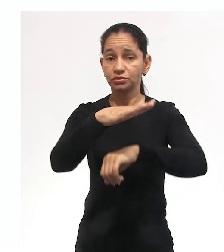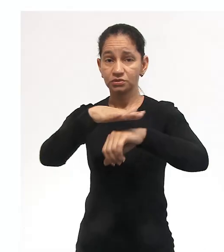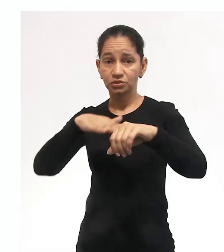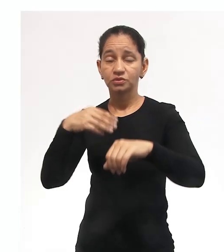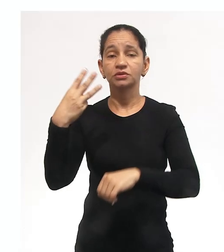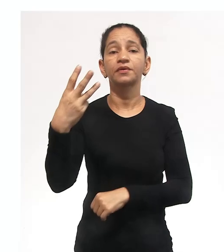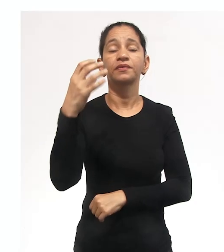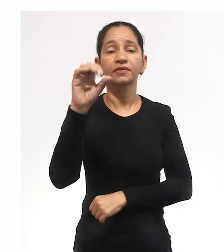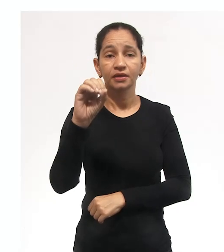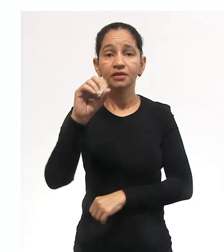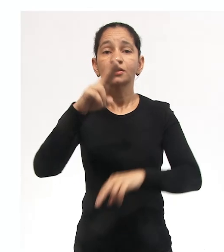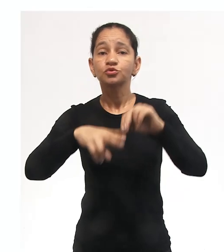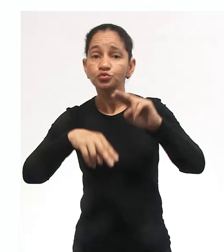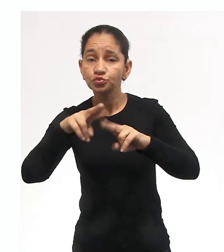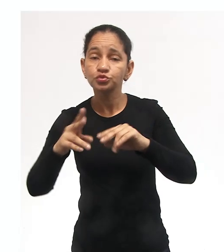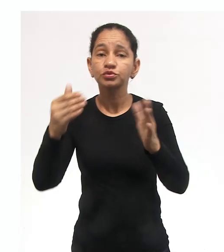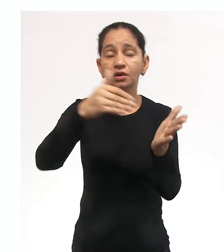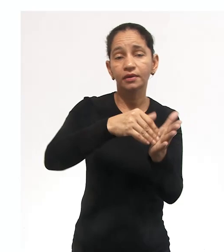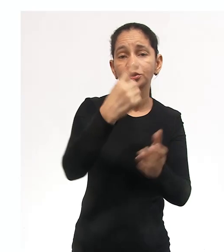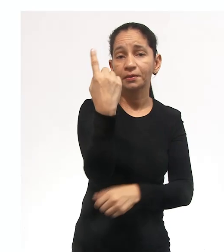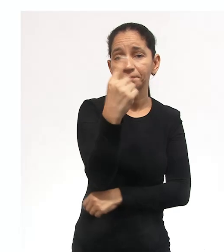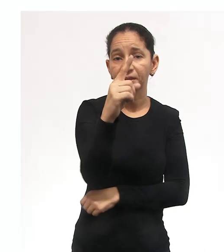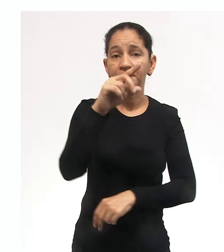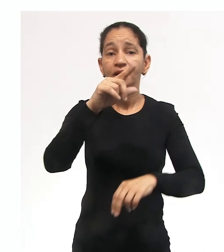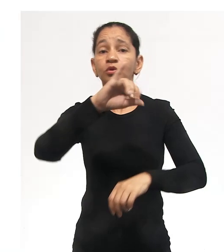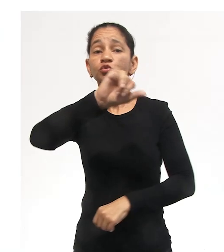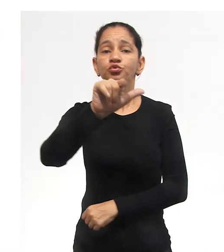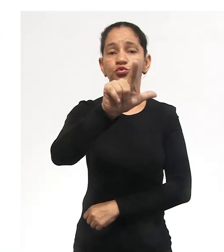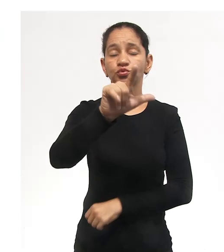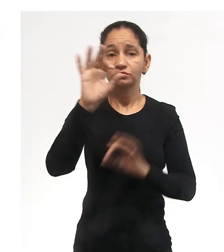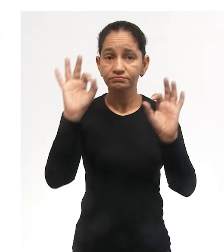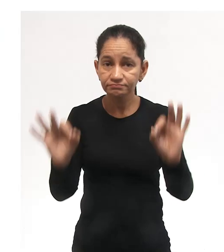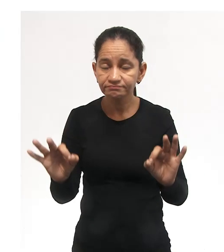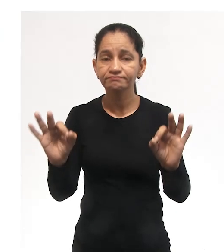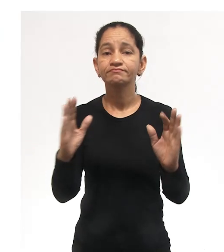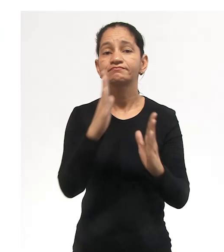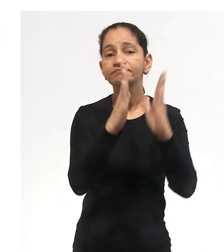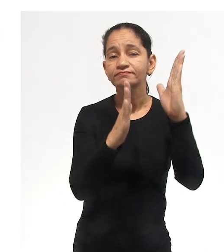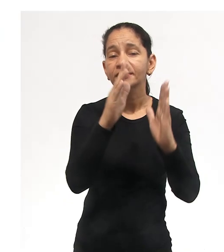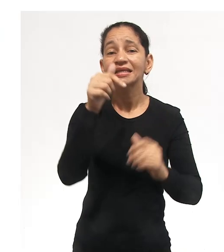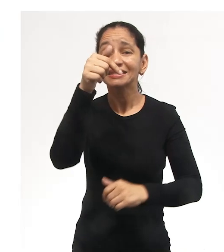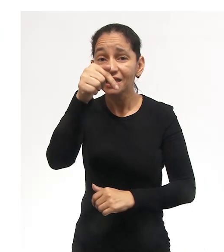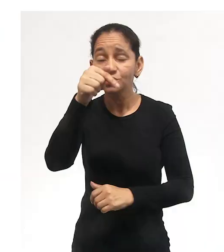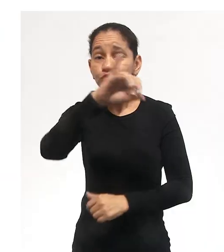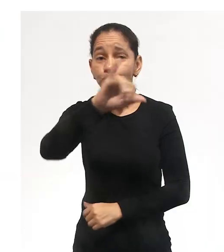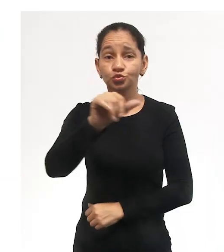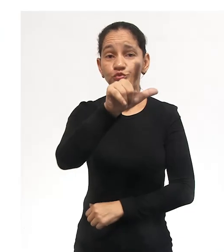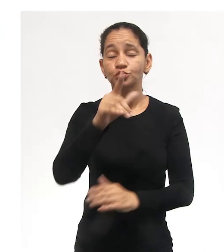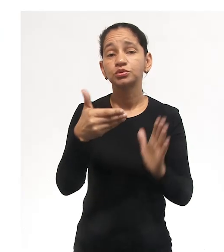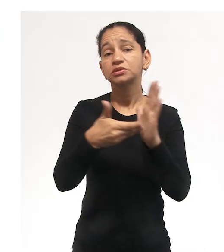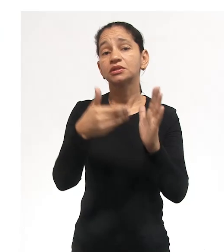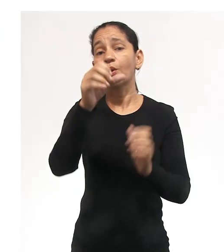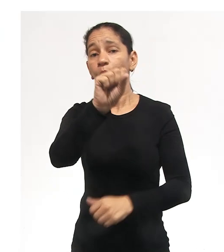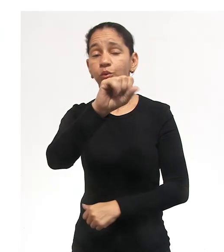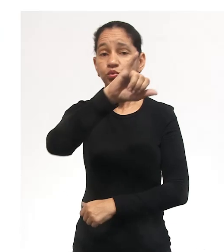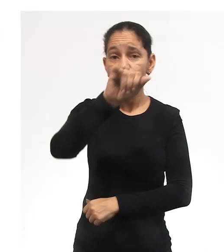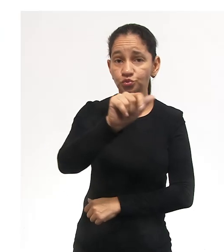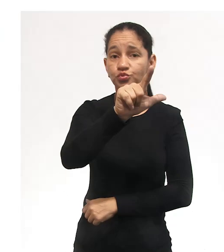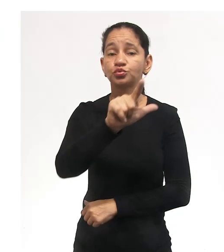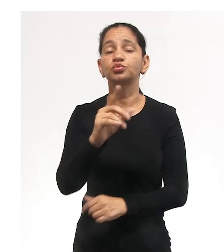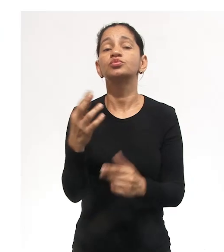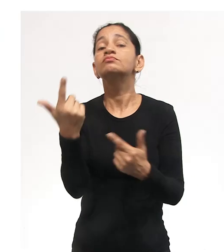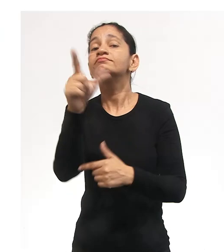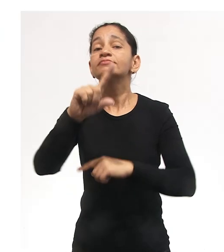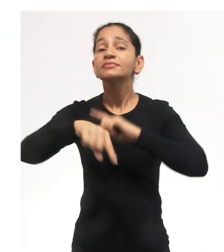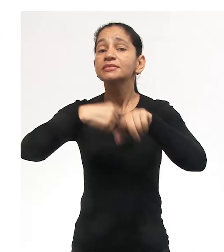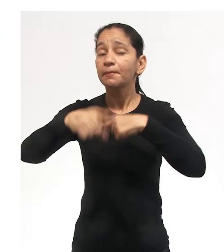de junho a 1º de julho, e o exame final, 7 de julho a 8 de julho. Lembrando que